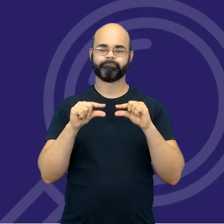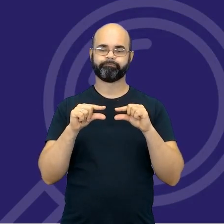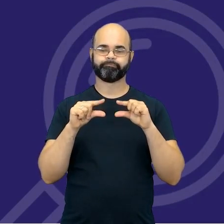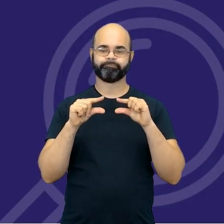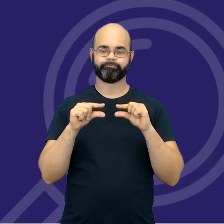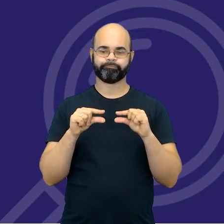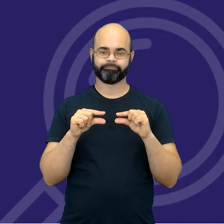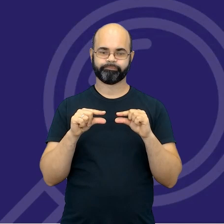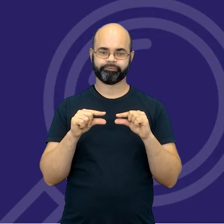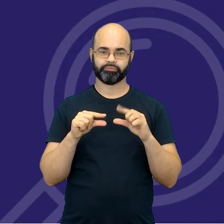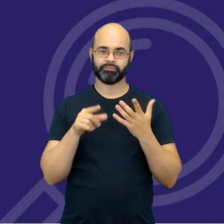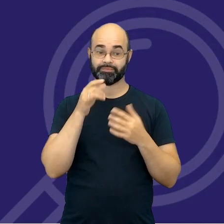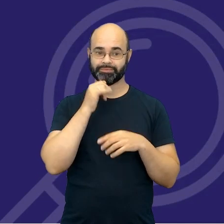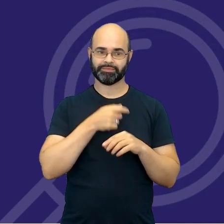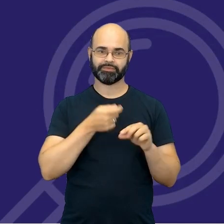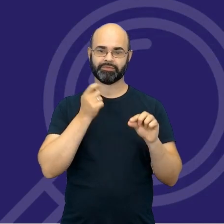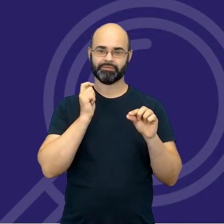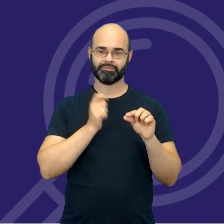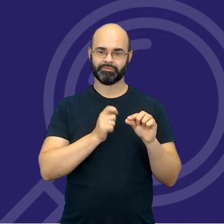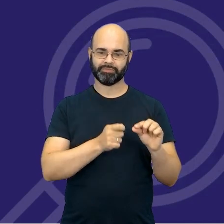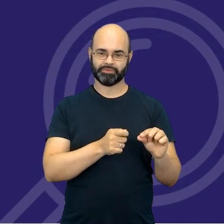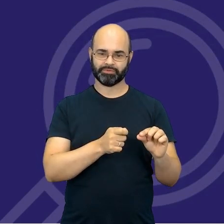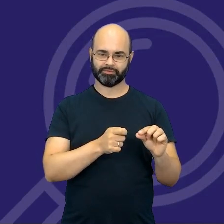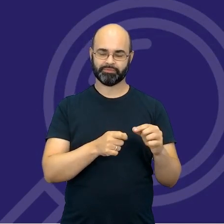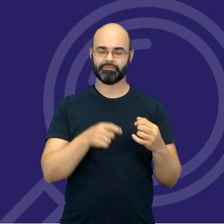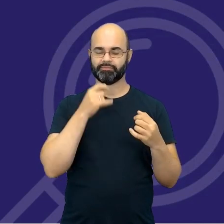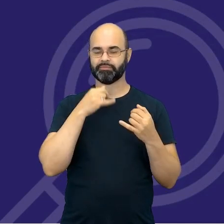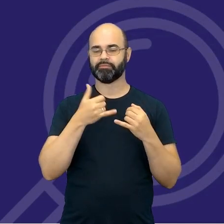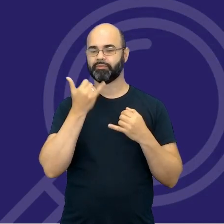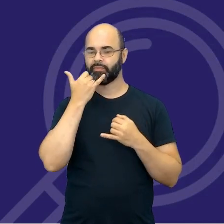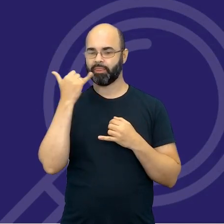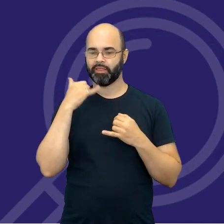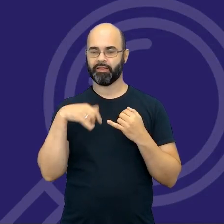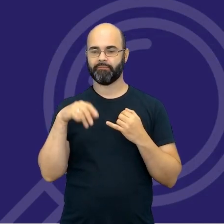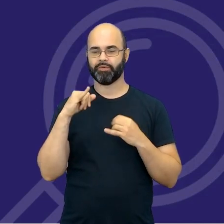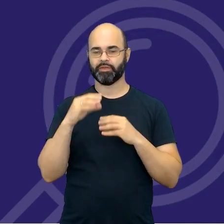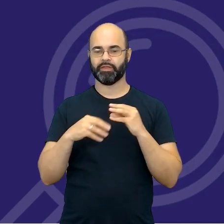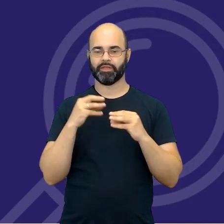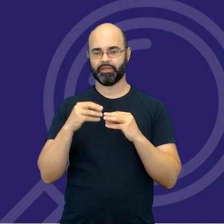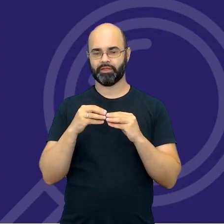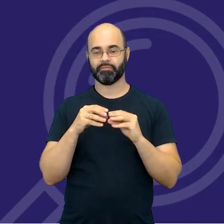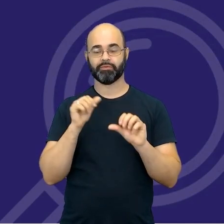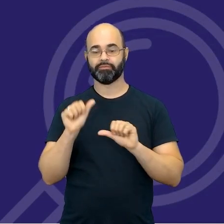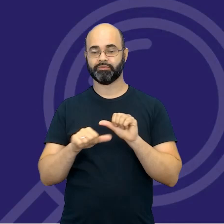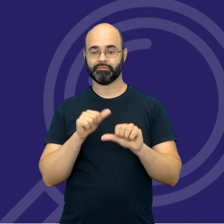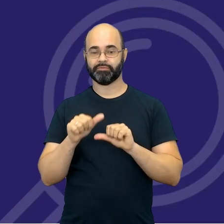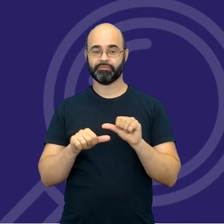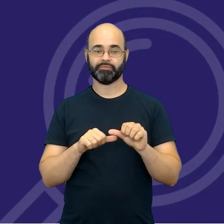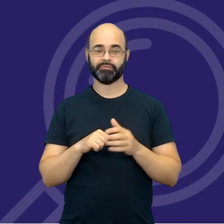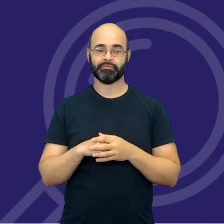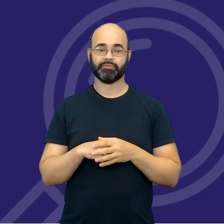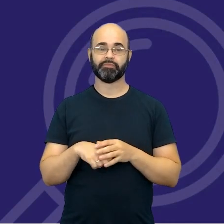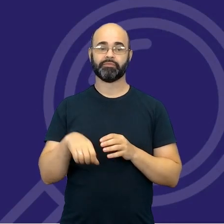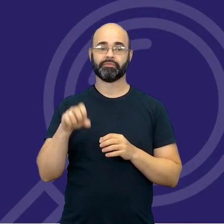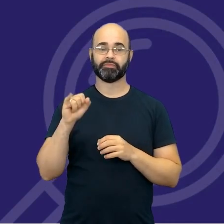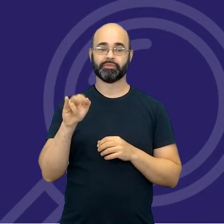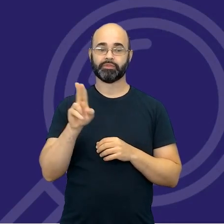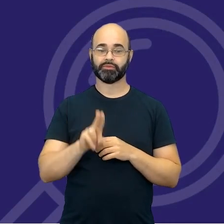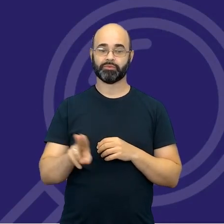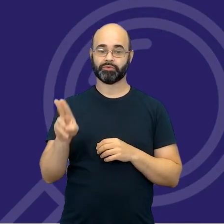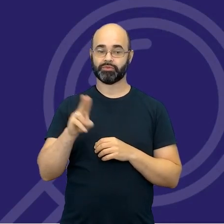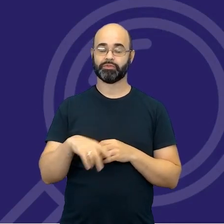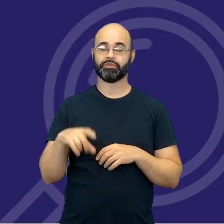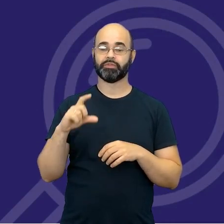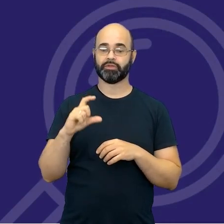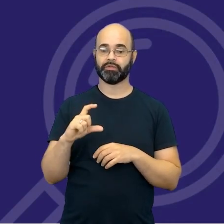e do prego, alteram o funcionamento do eletroímã nessa proposta. E se for utilizar uma pilha, eu já recomendo aquela pilha D, né, do